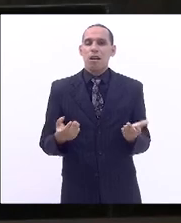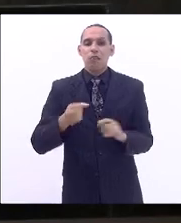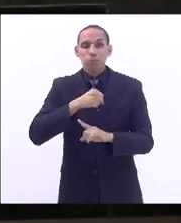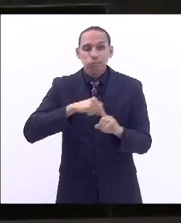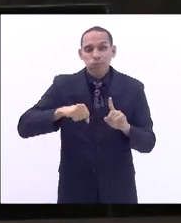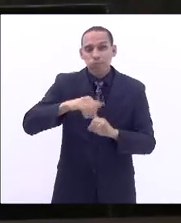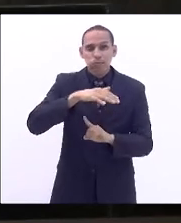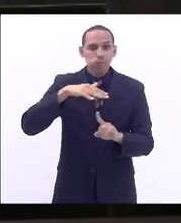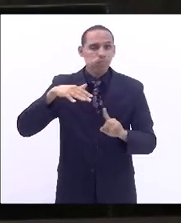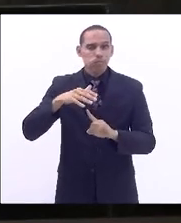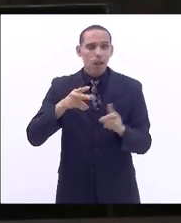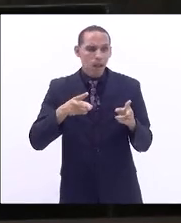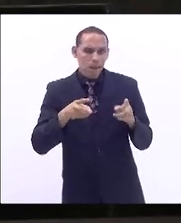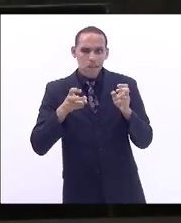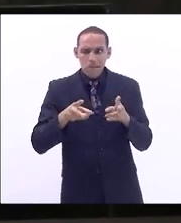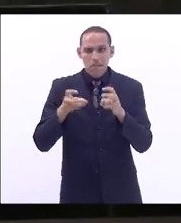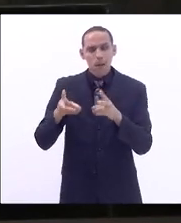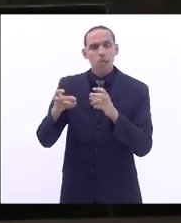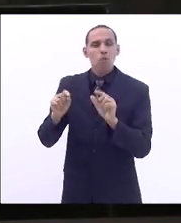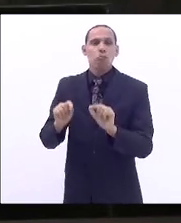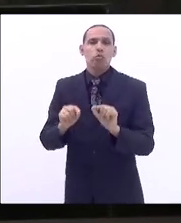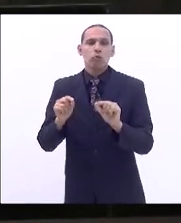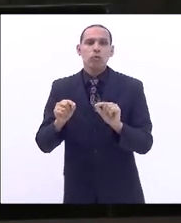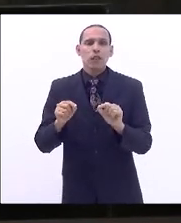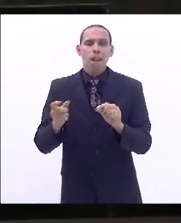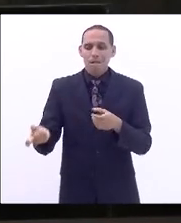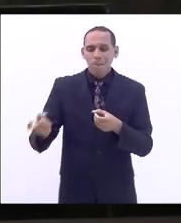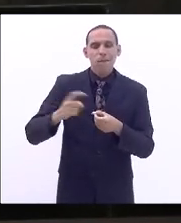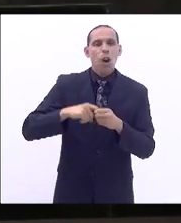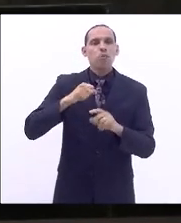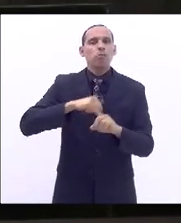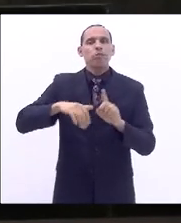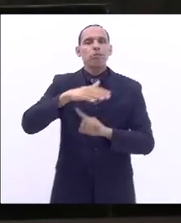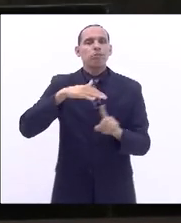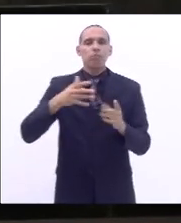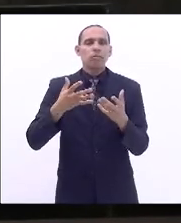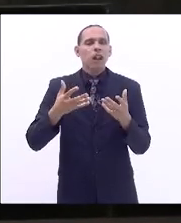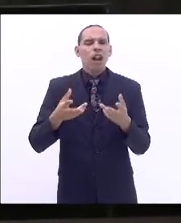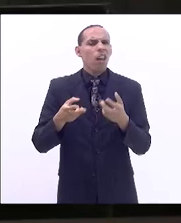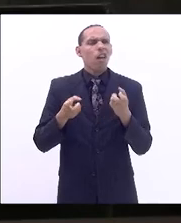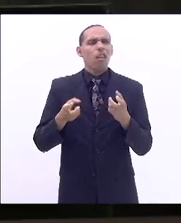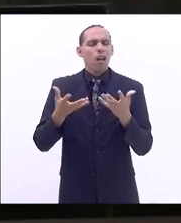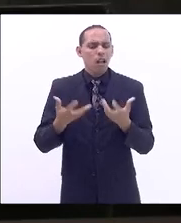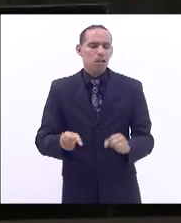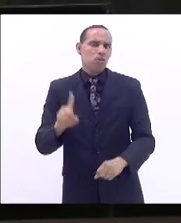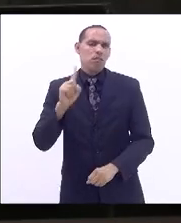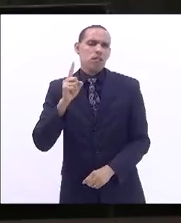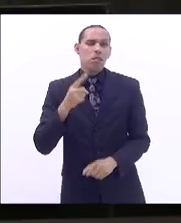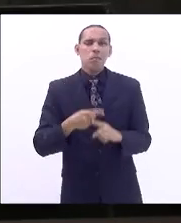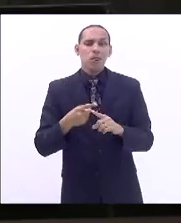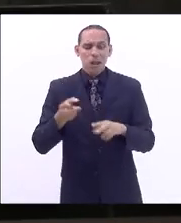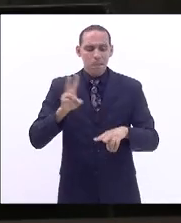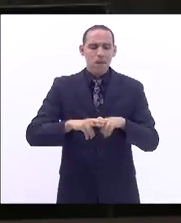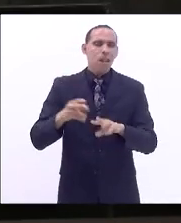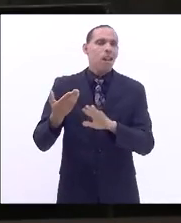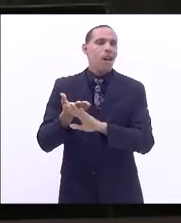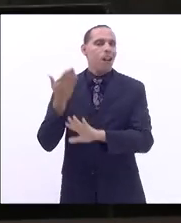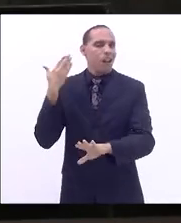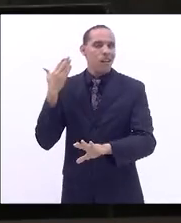inclusive que não reconhece a possibilidade de ressocialização de corte que a pessoa que tenha passado pelo sistema prisional